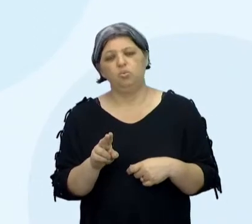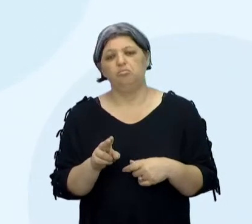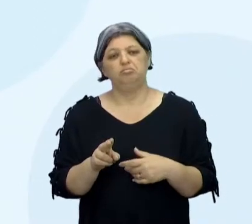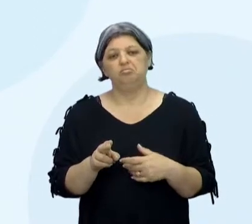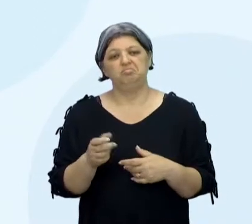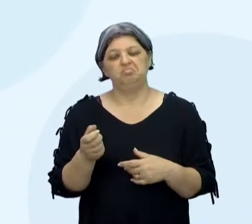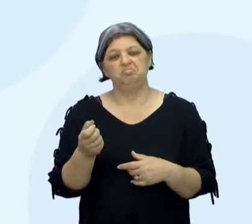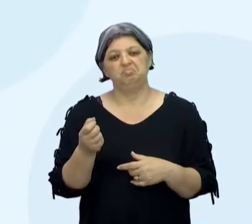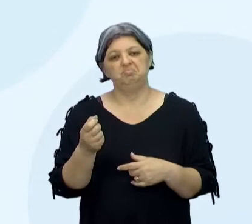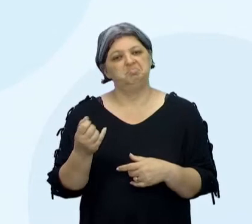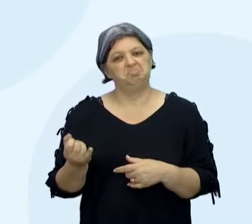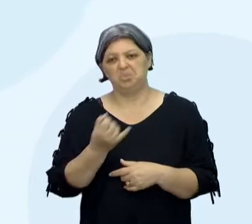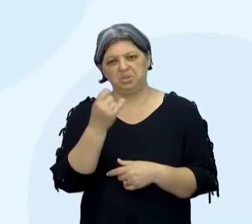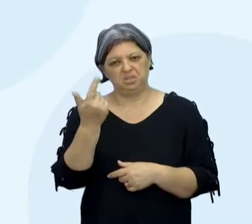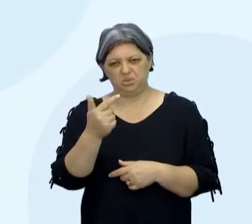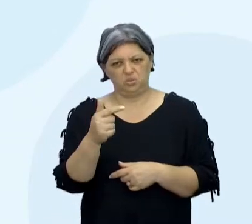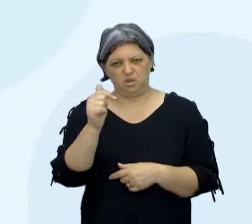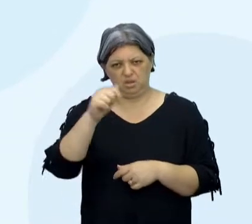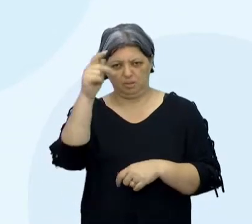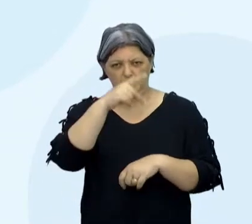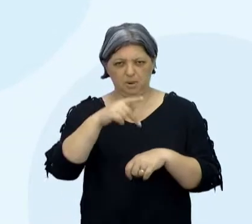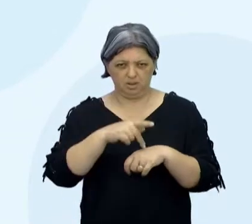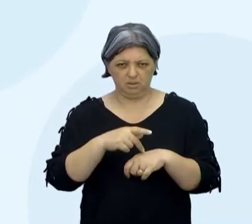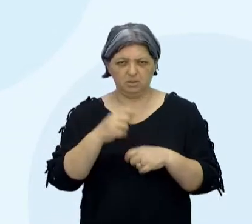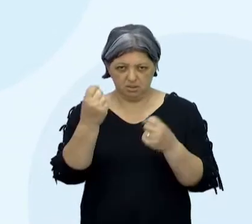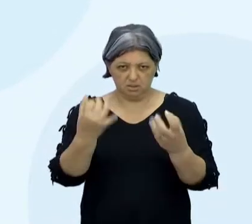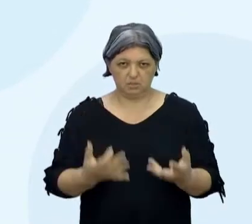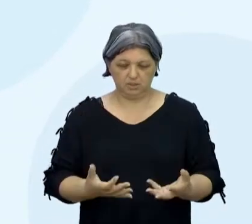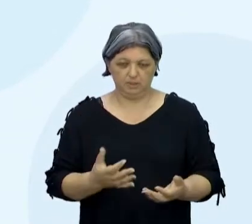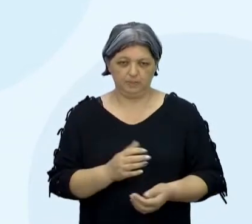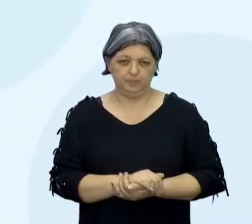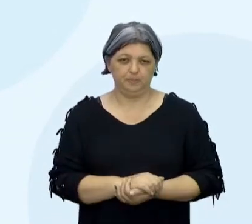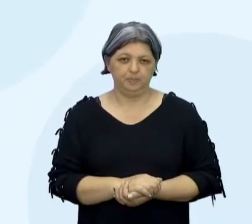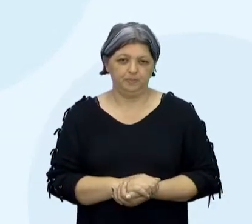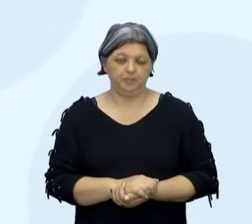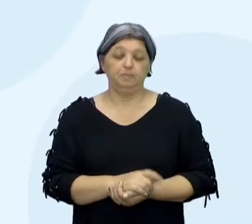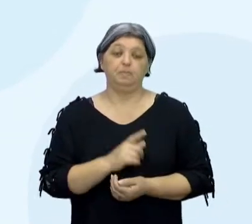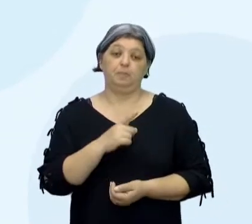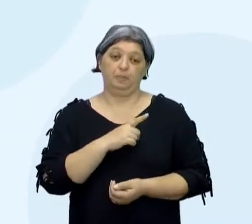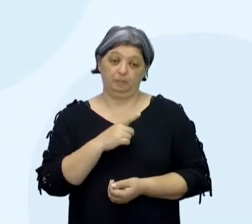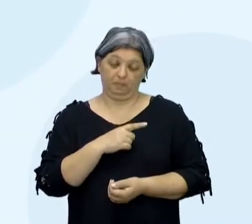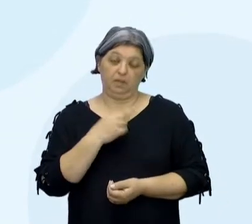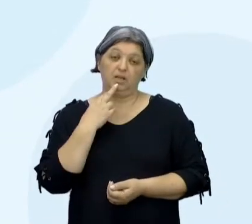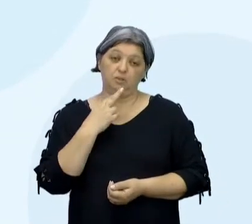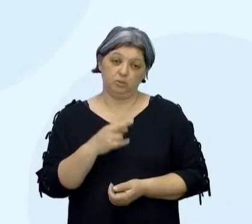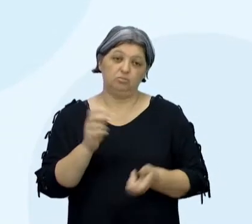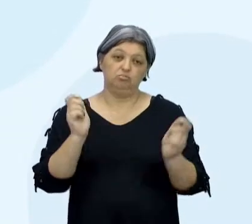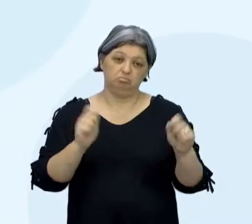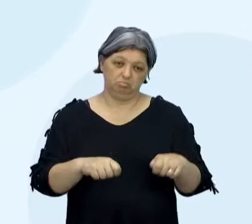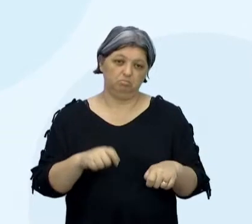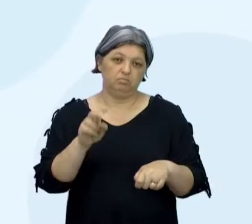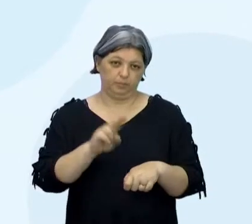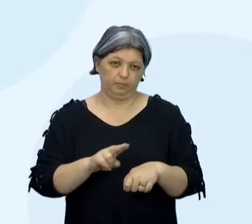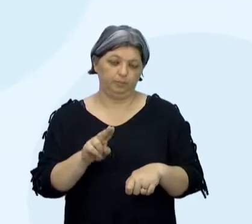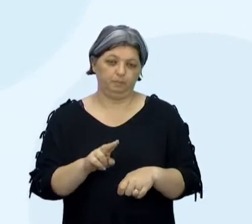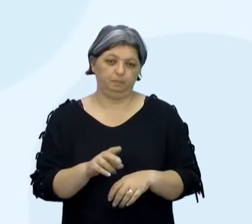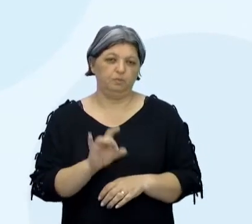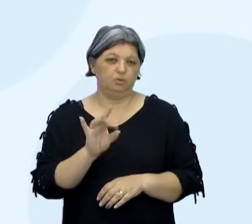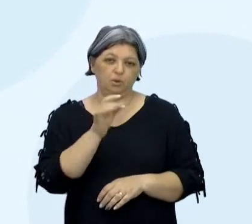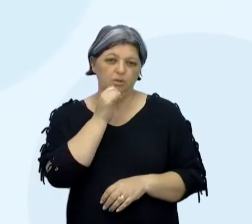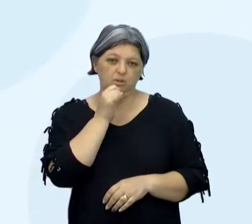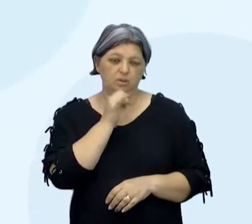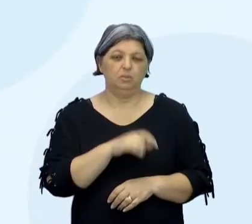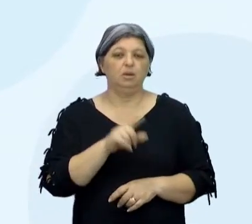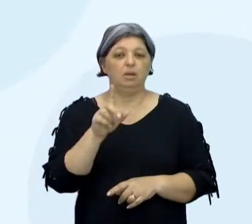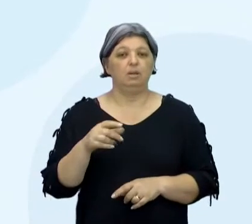importante em nosso país explique Então tá aí uma resposta que a gente poderia utilizar né é